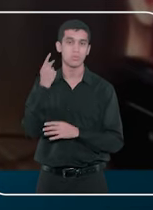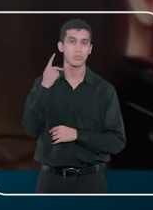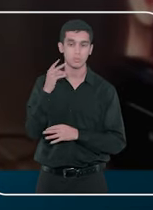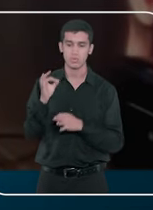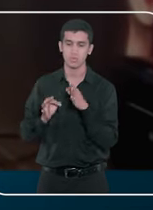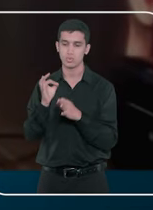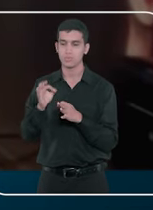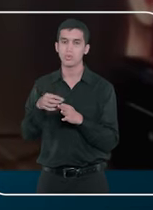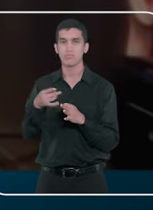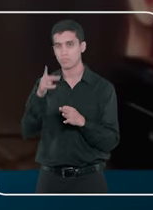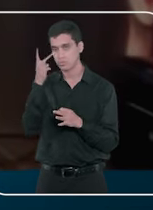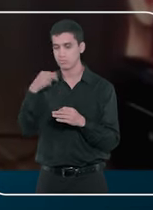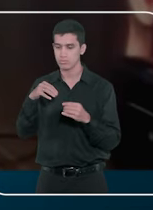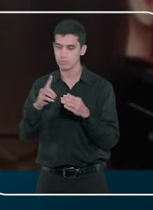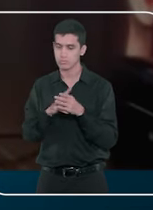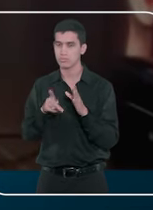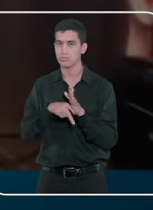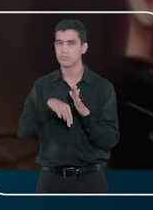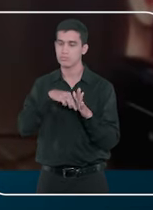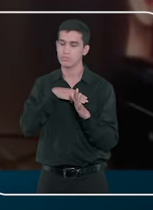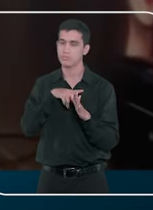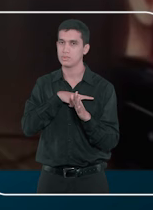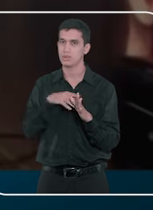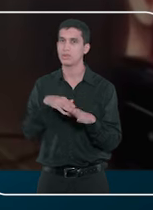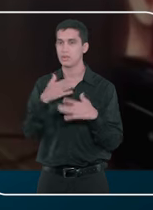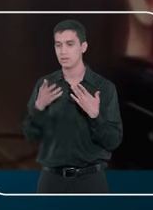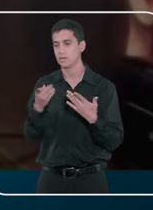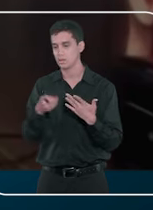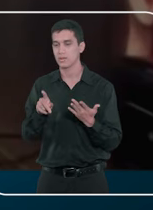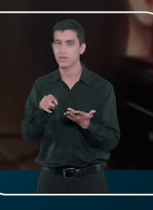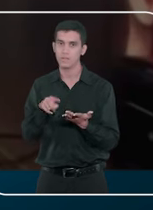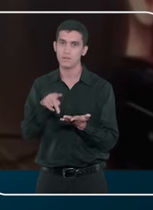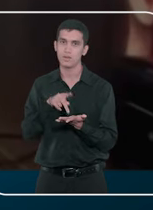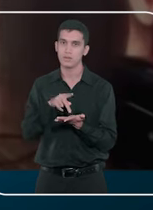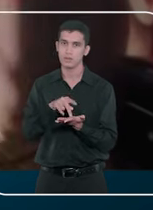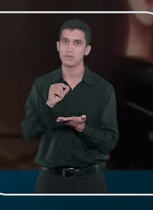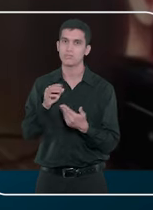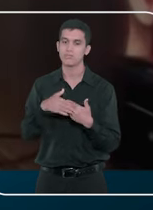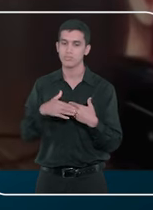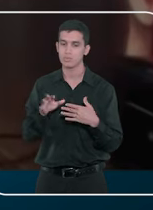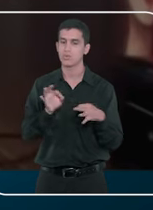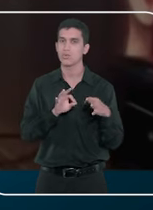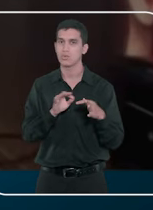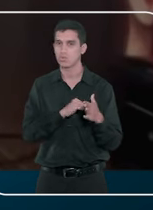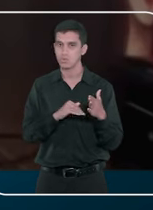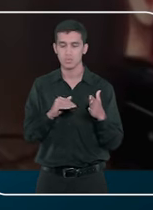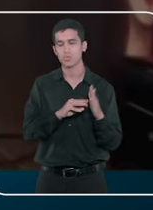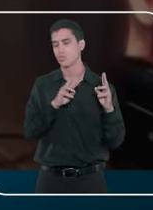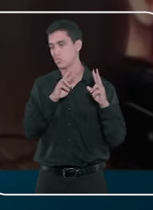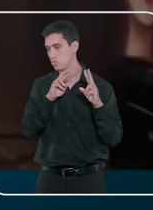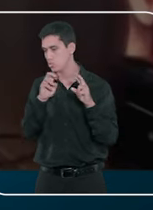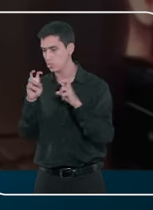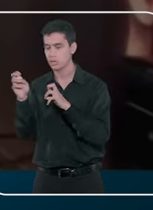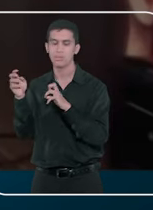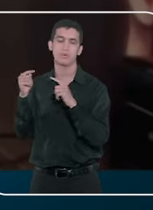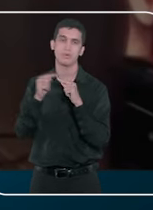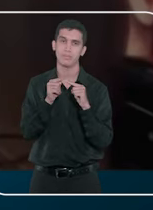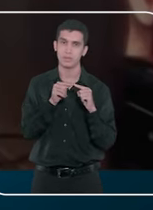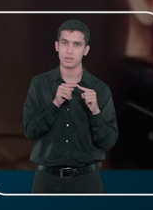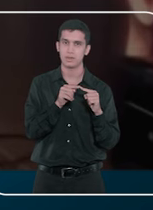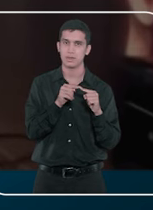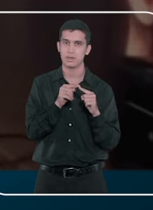do Ministério Público, né? Tanto isso é verdade que, para todas as questões relativas